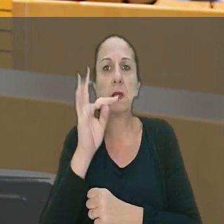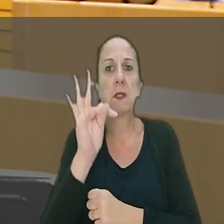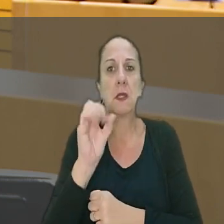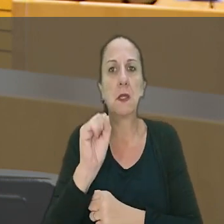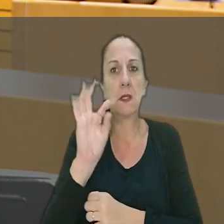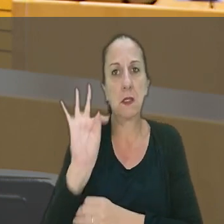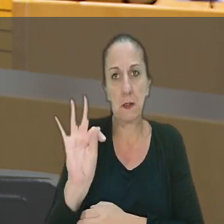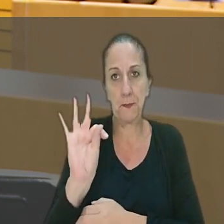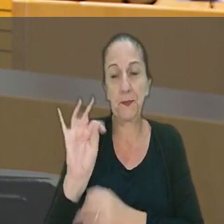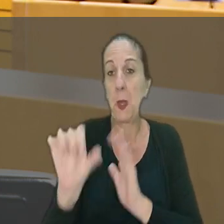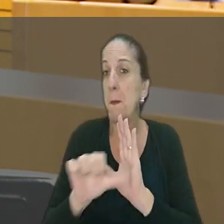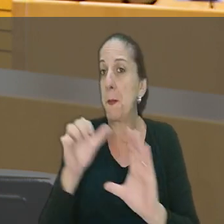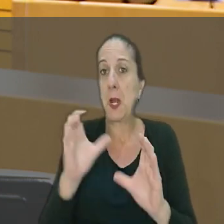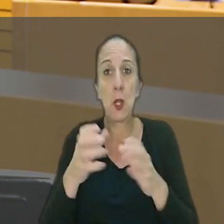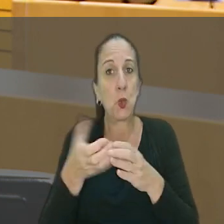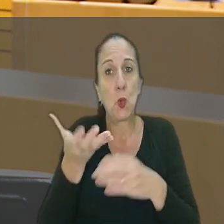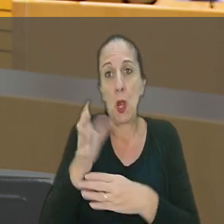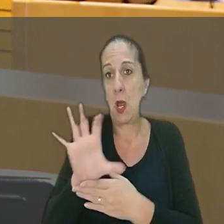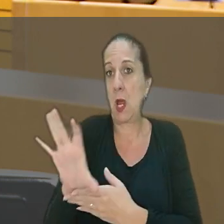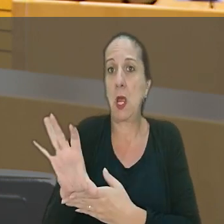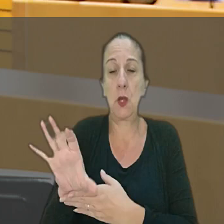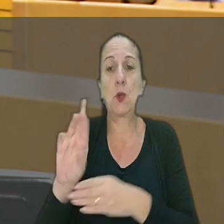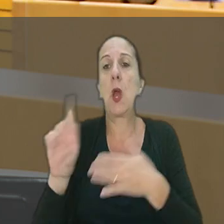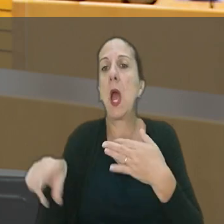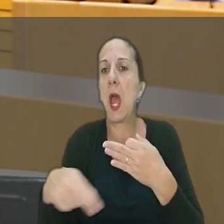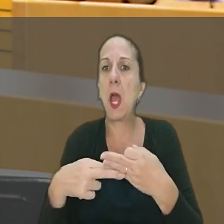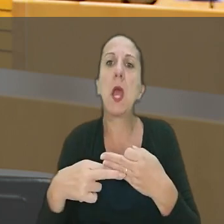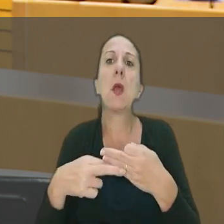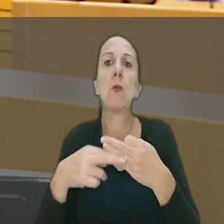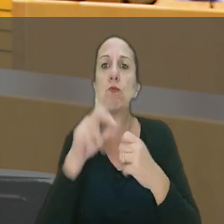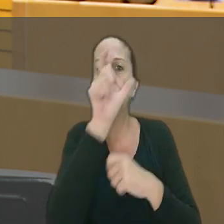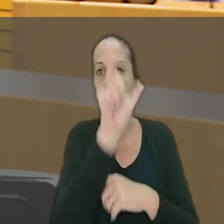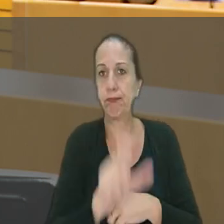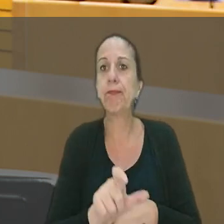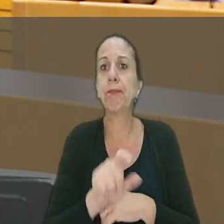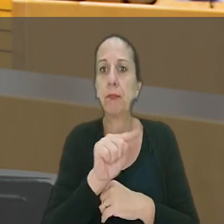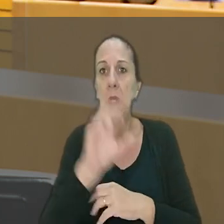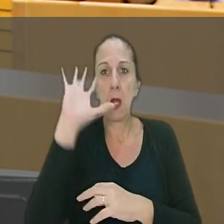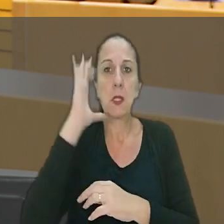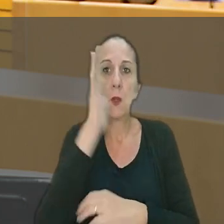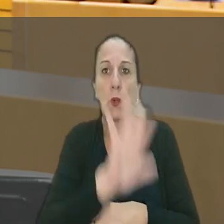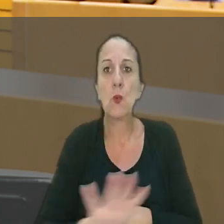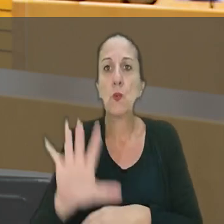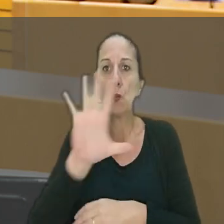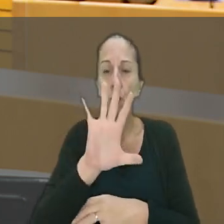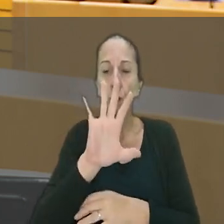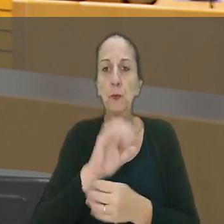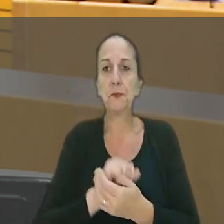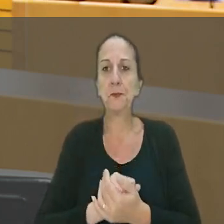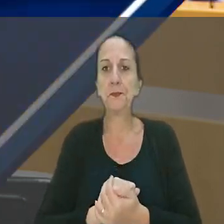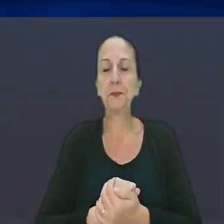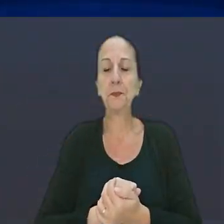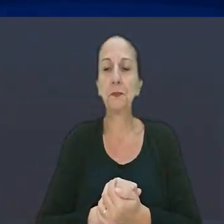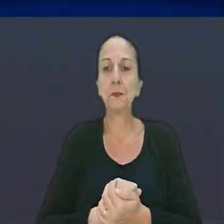TST. Assim, a primeira turma rejeitou o recurso do ferramenteiro. A decisão foi unânime.